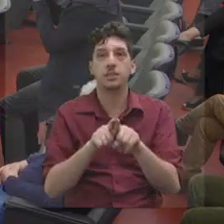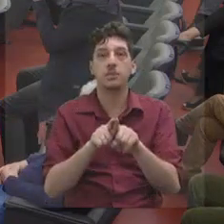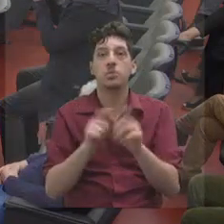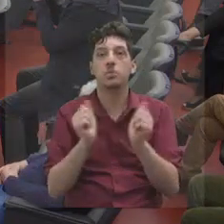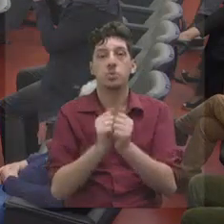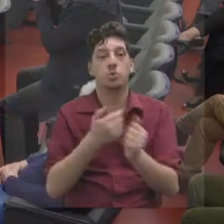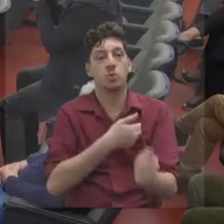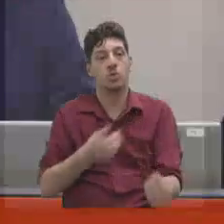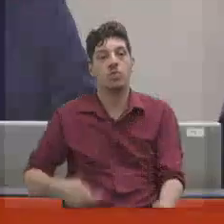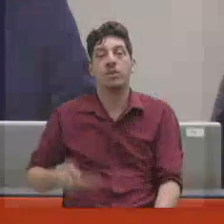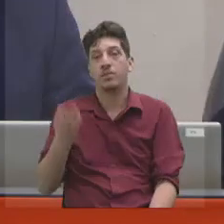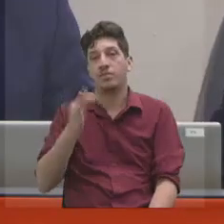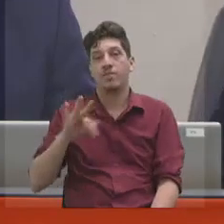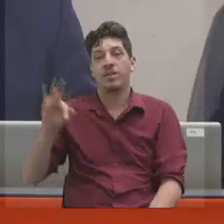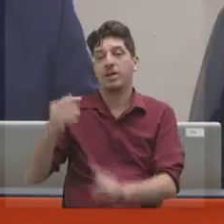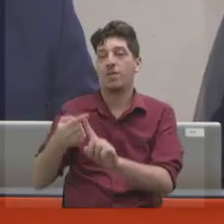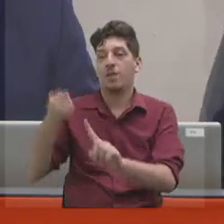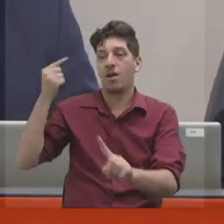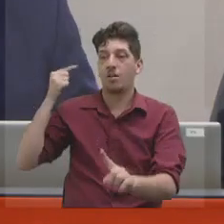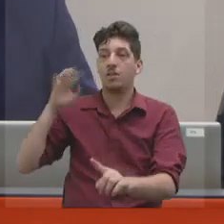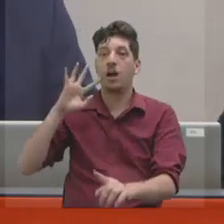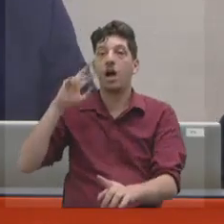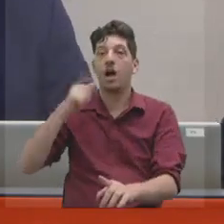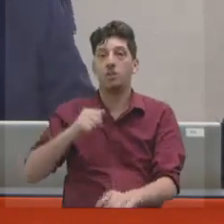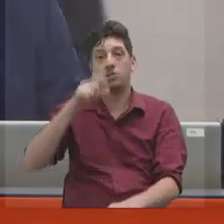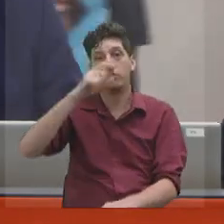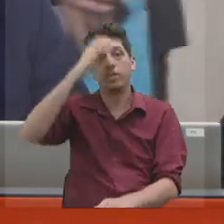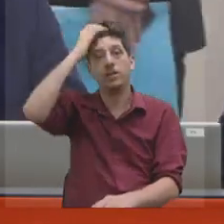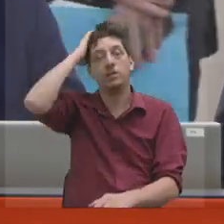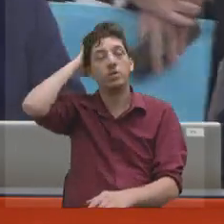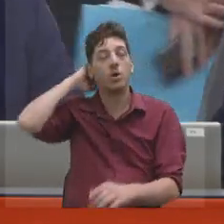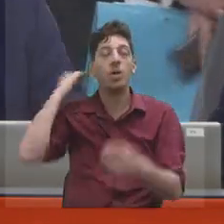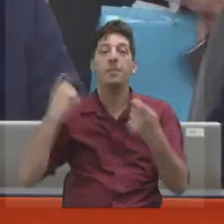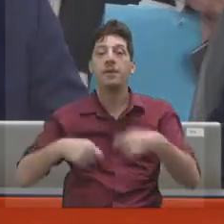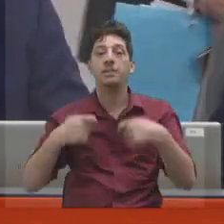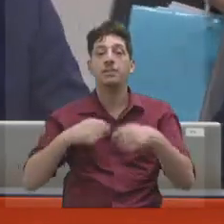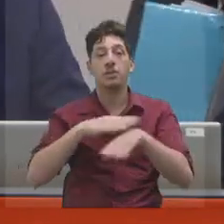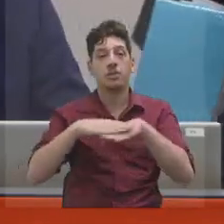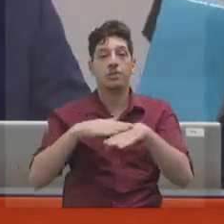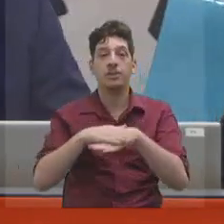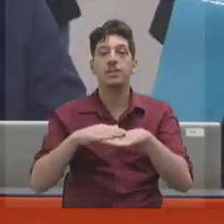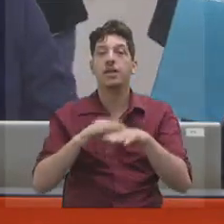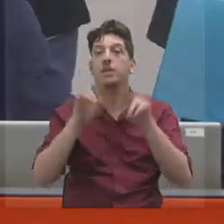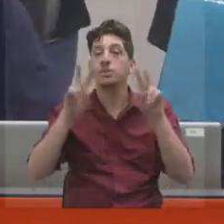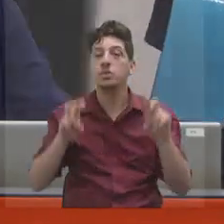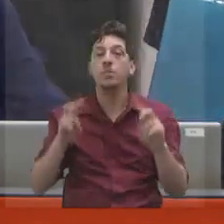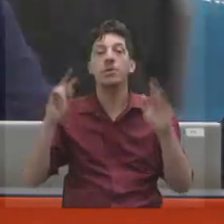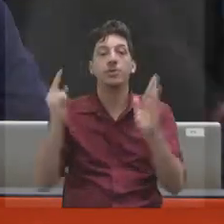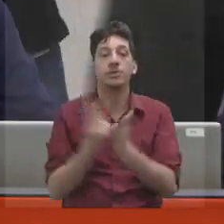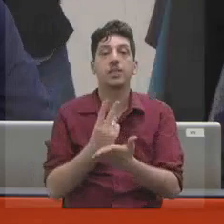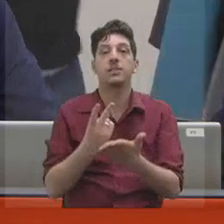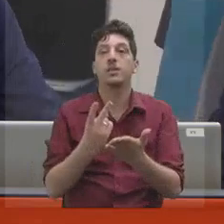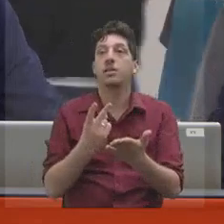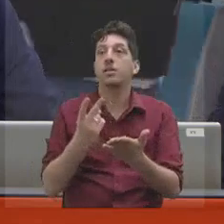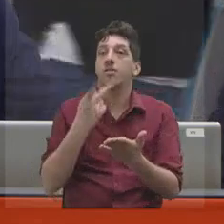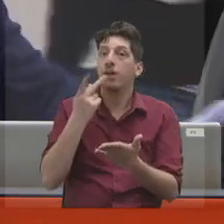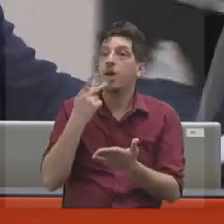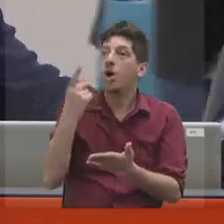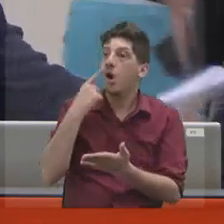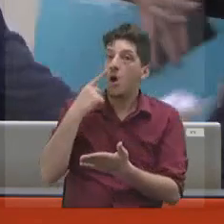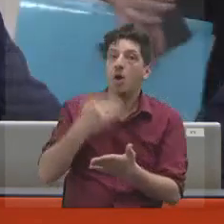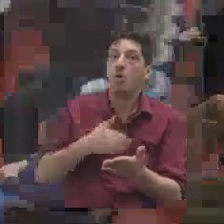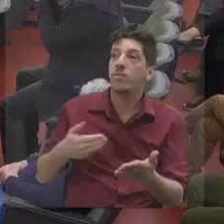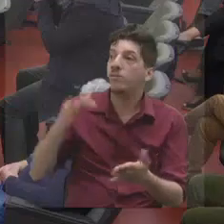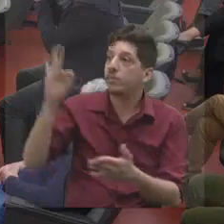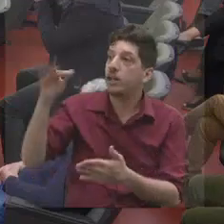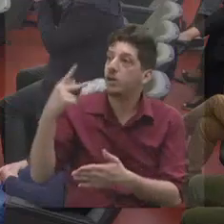passado imagino eu que o governador deveria conversar com o governo federal sobre situação das estradas sobre a responsabilidade do governo federal e mais do que